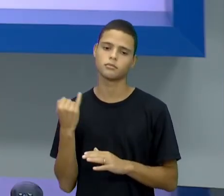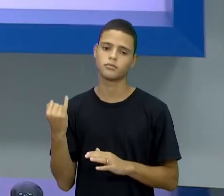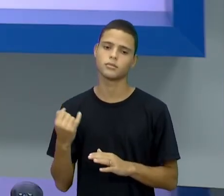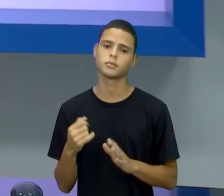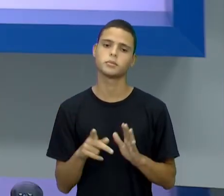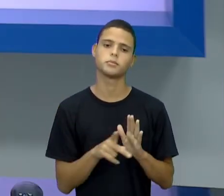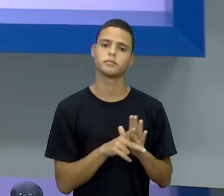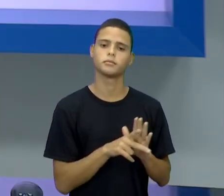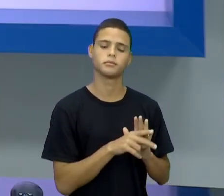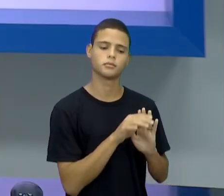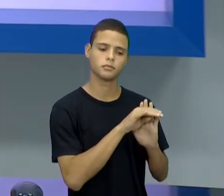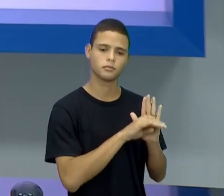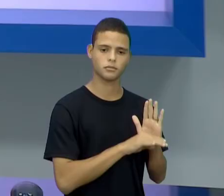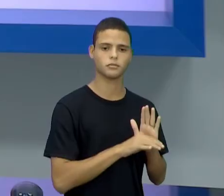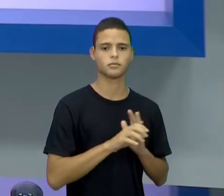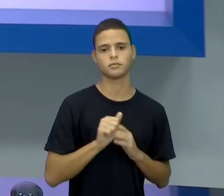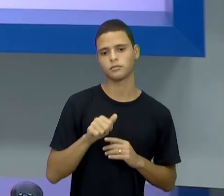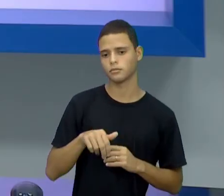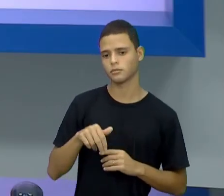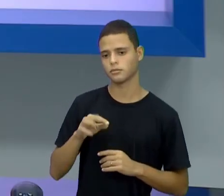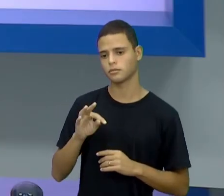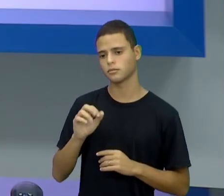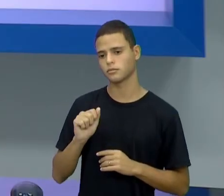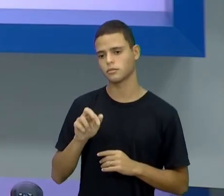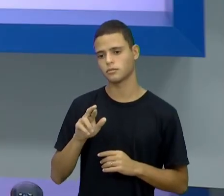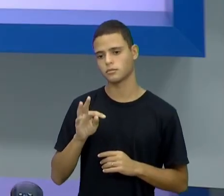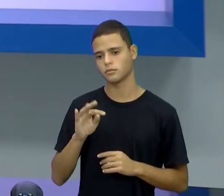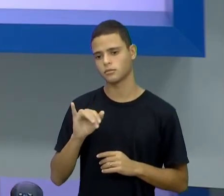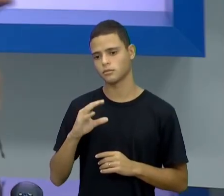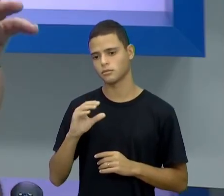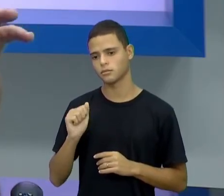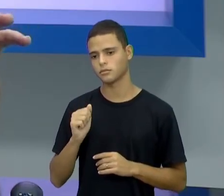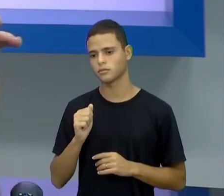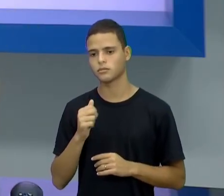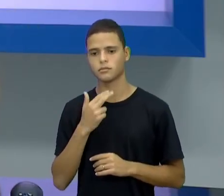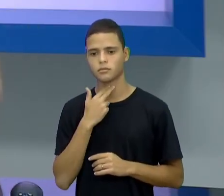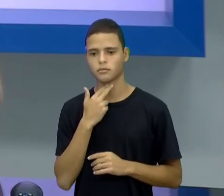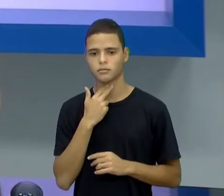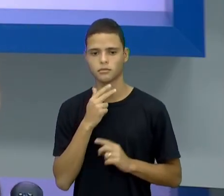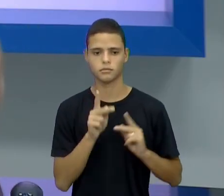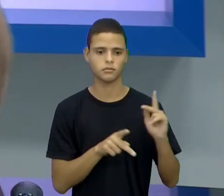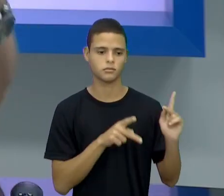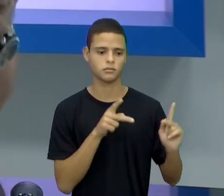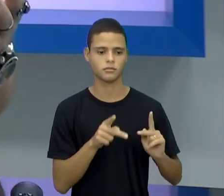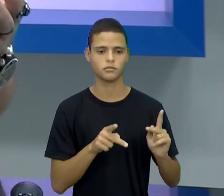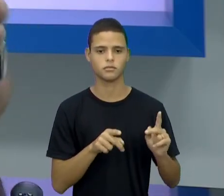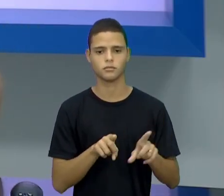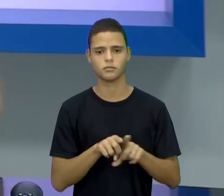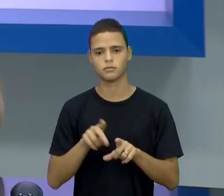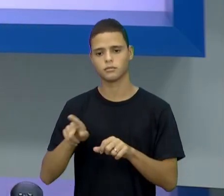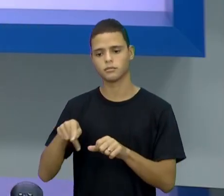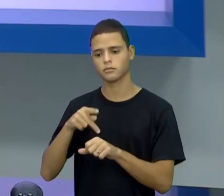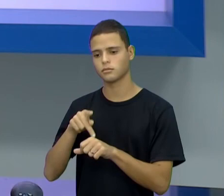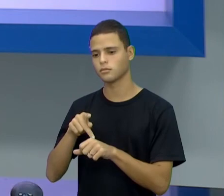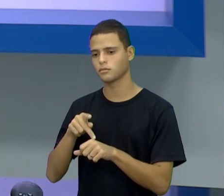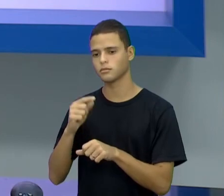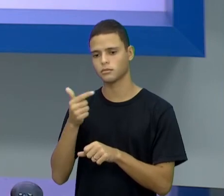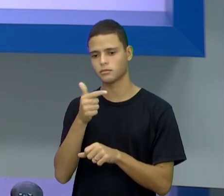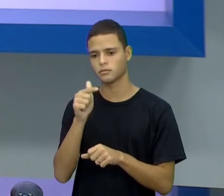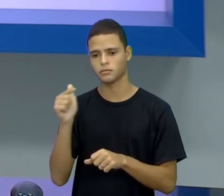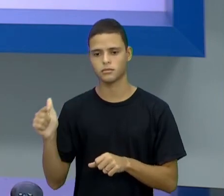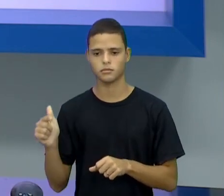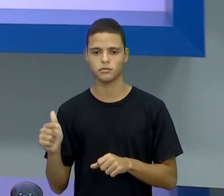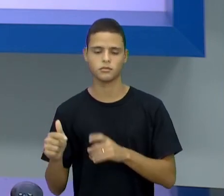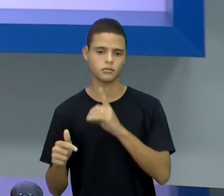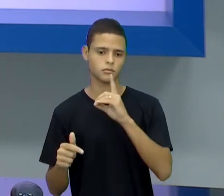da Antártica, né, não se pode ter população e nem direito aos países. Os países não têm direito aos